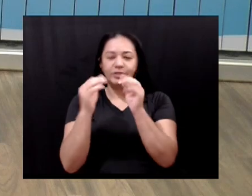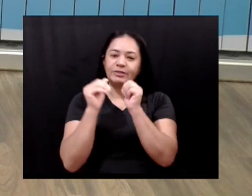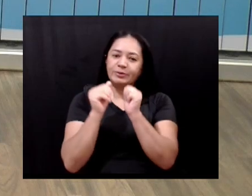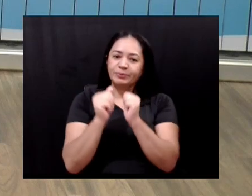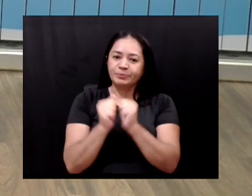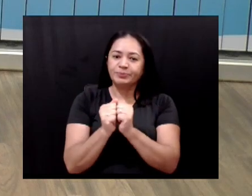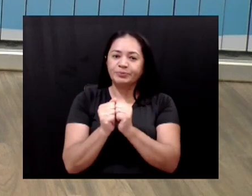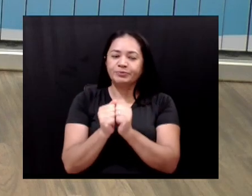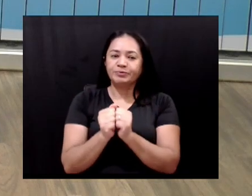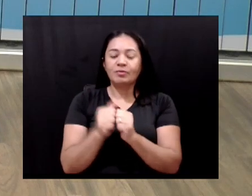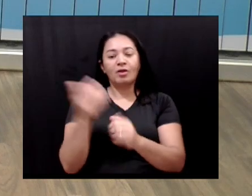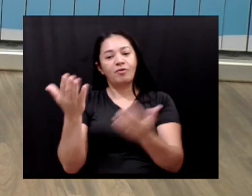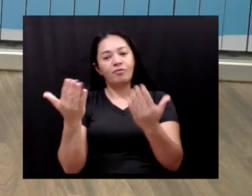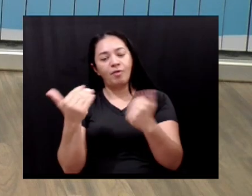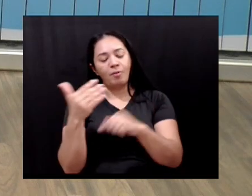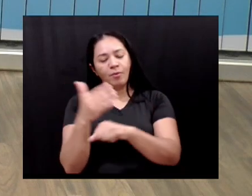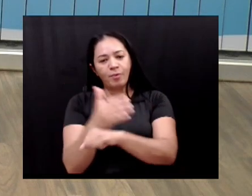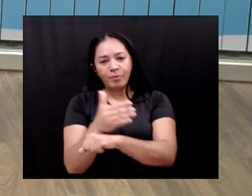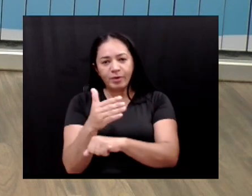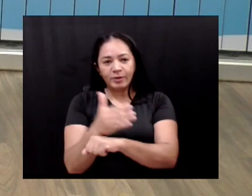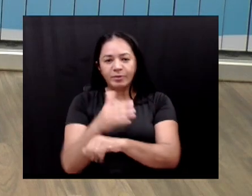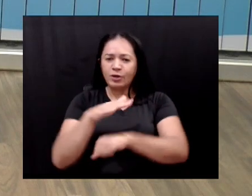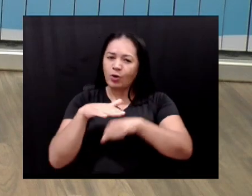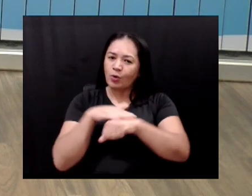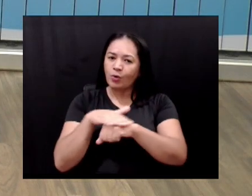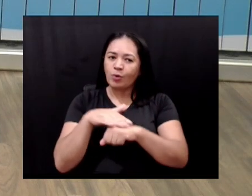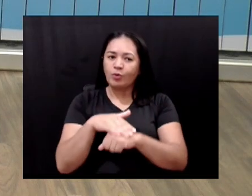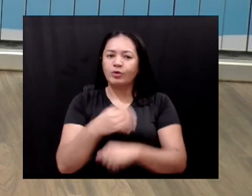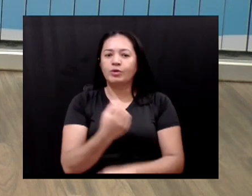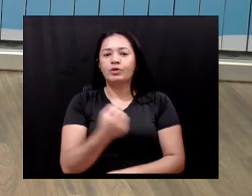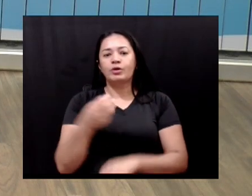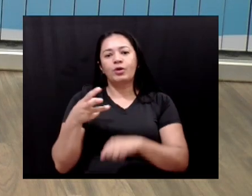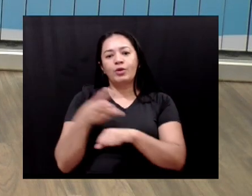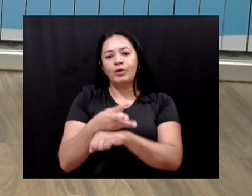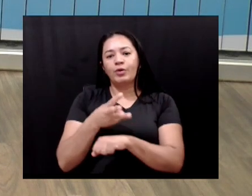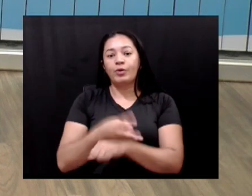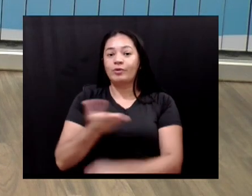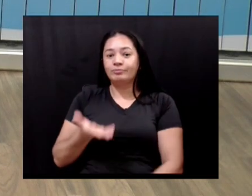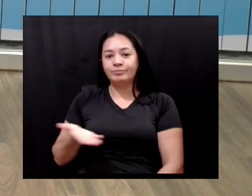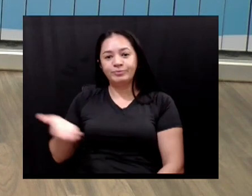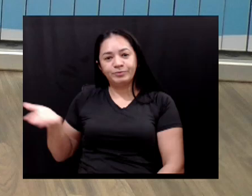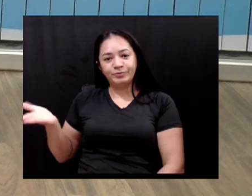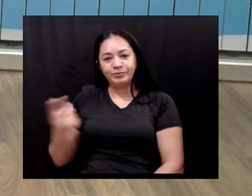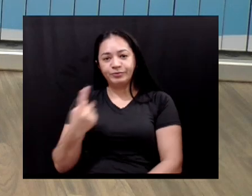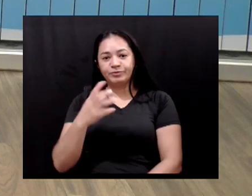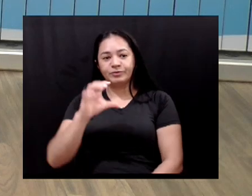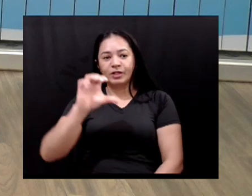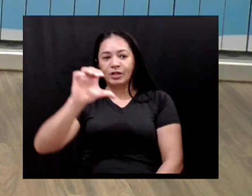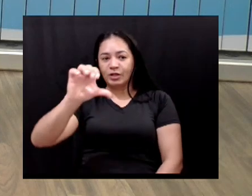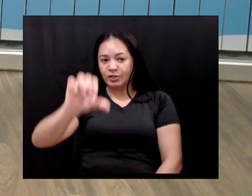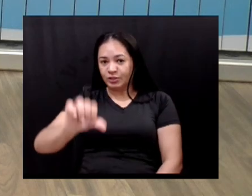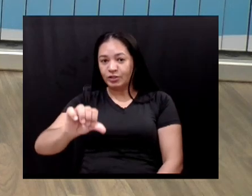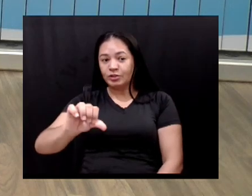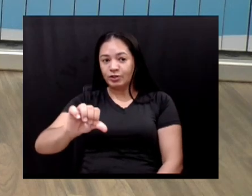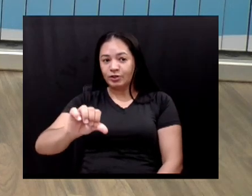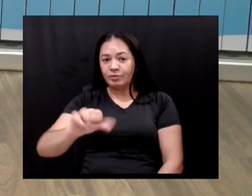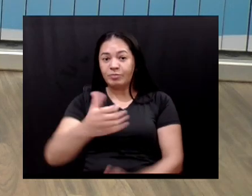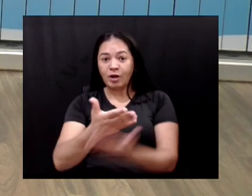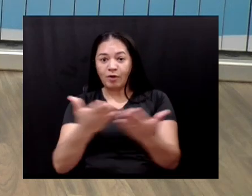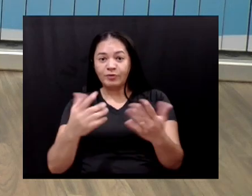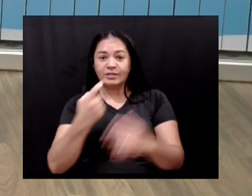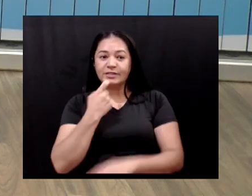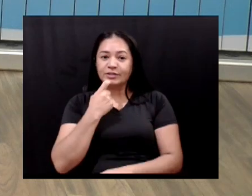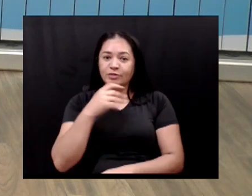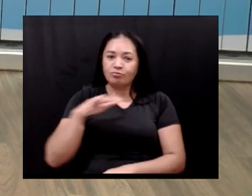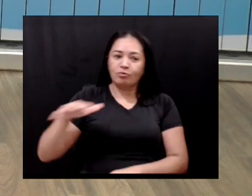participe. Vamos conversar pelo número do nosso WhatsApp, 19 é o nosso DDD. Para você que é de Campinas e região, pode